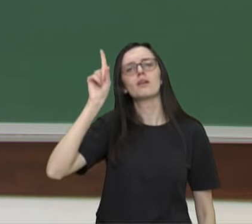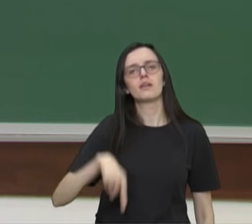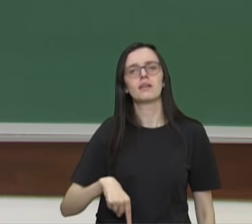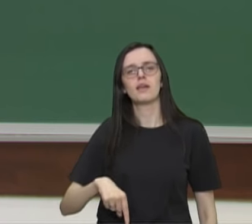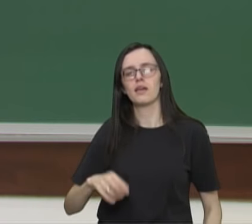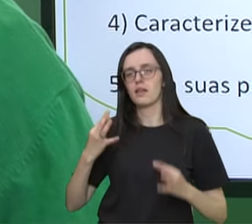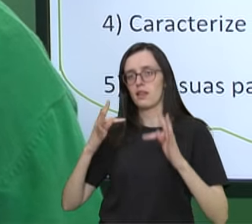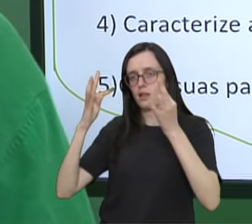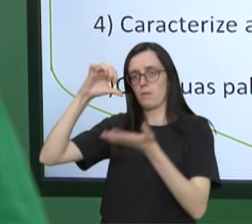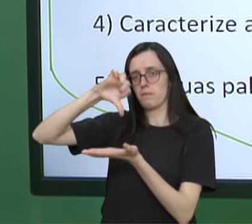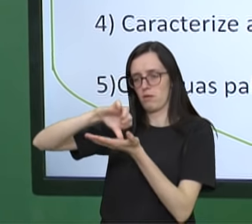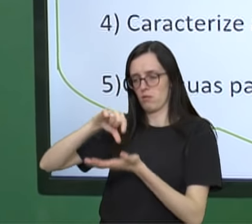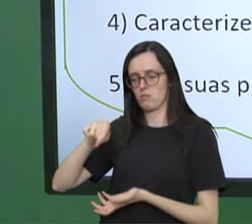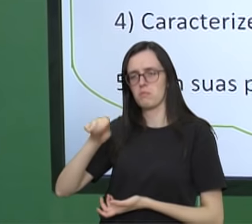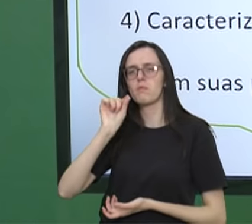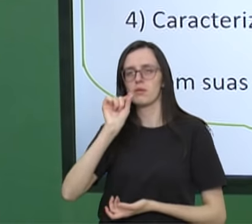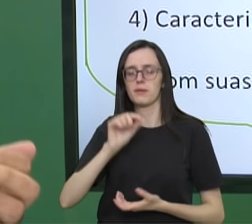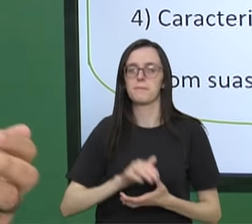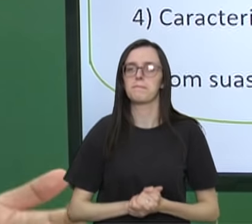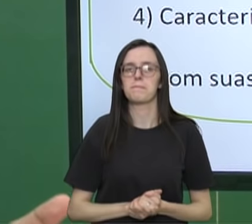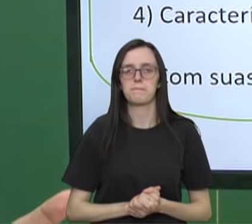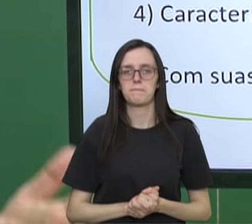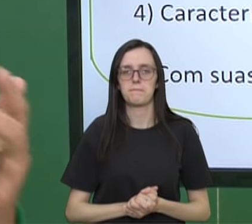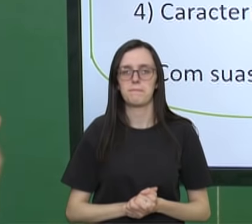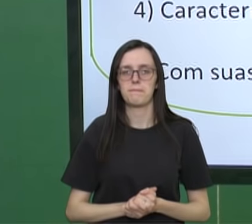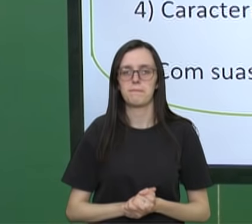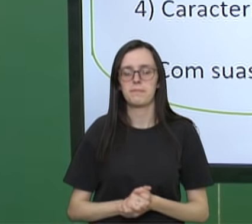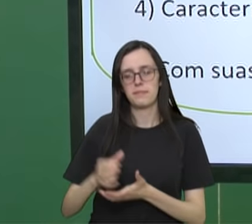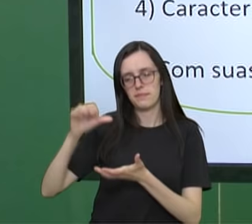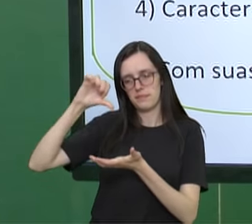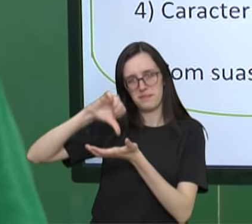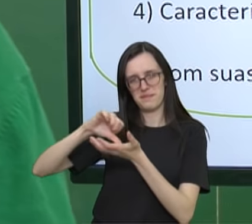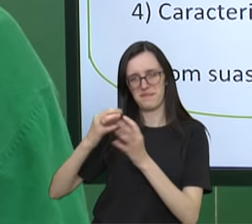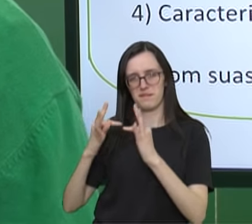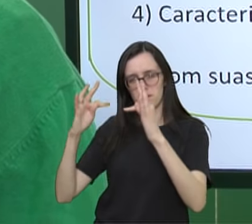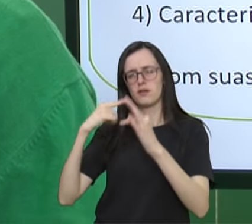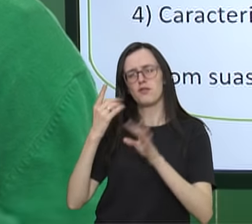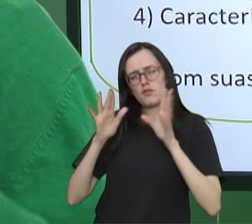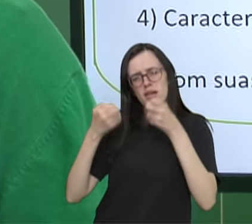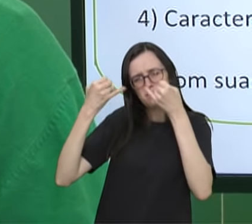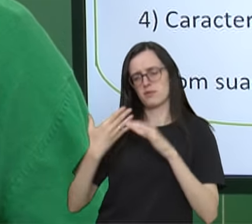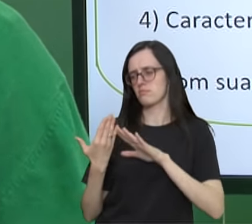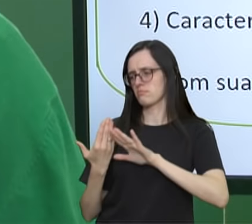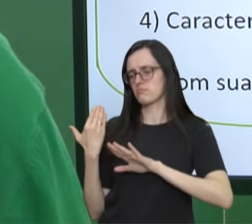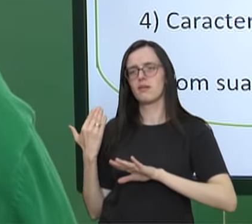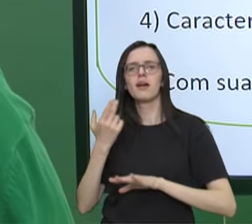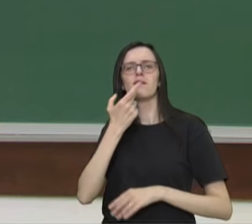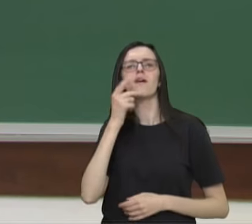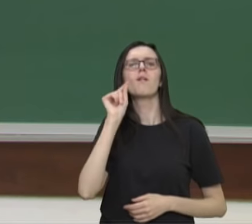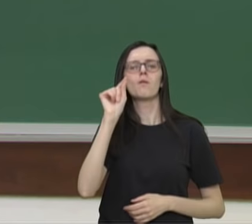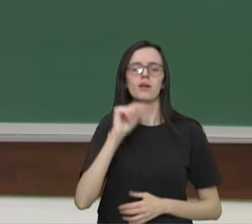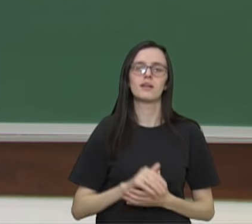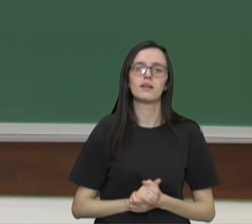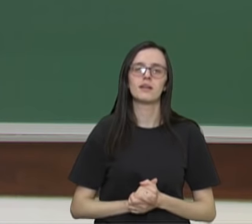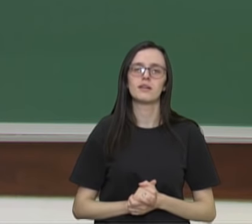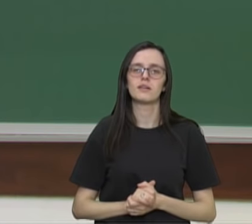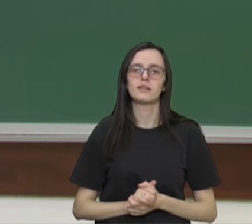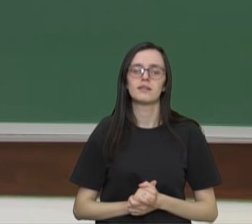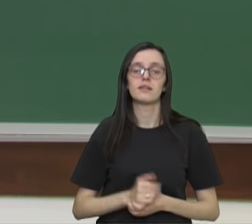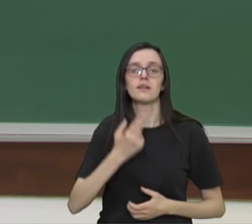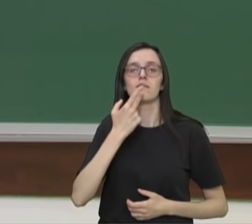tecnopolos tecnopolos é um conceito que nós trabalhamos com vocês aqui há pouco tempo que diz respeito no que diz